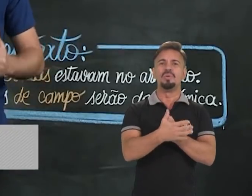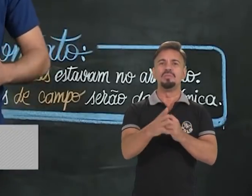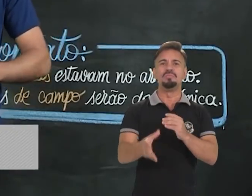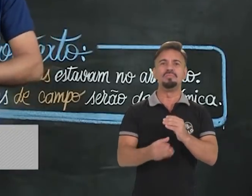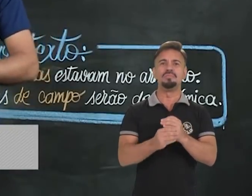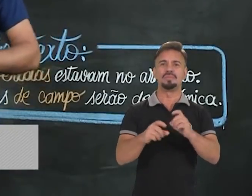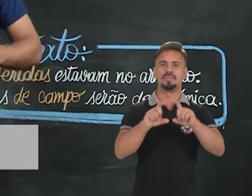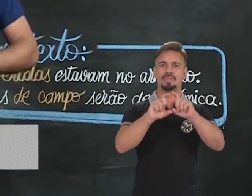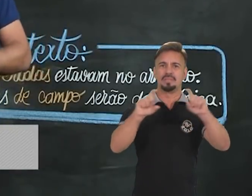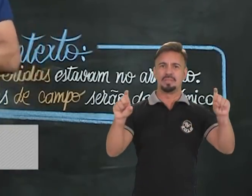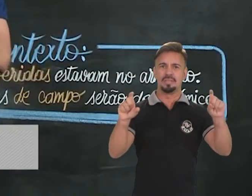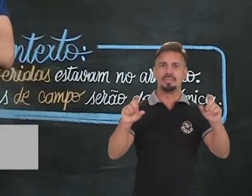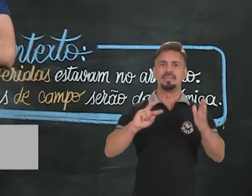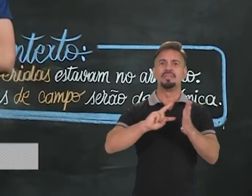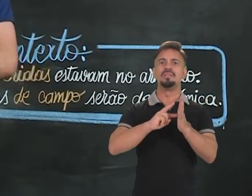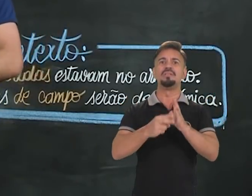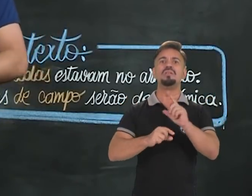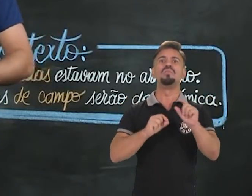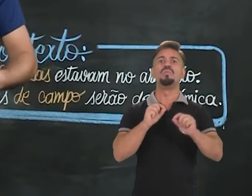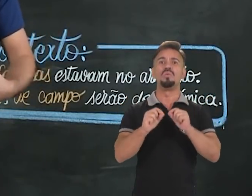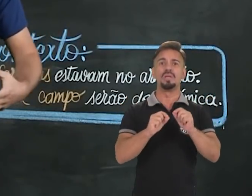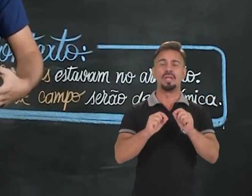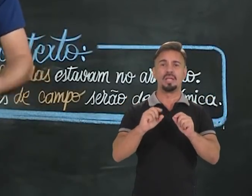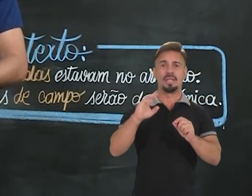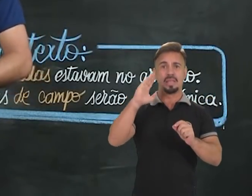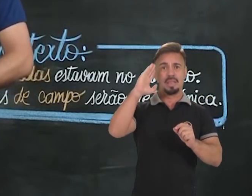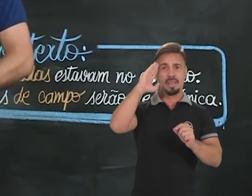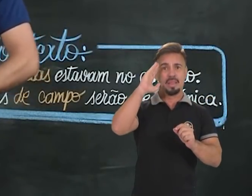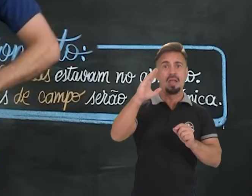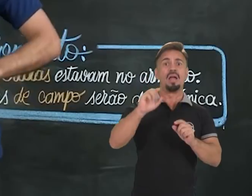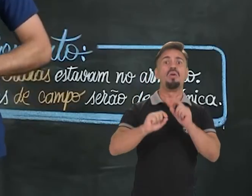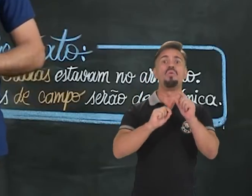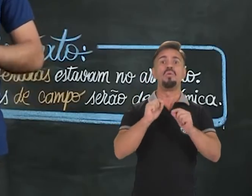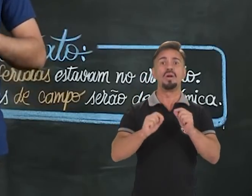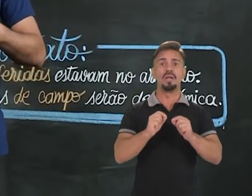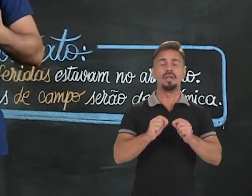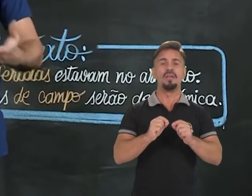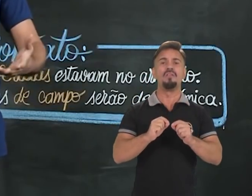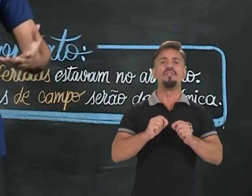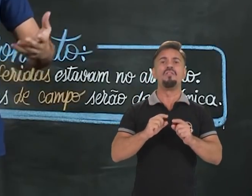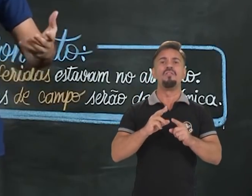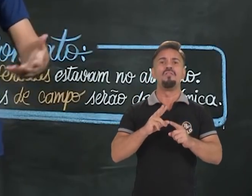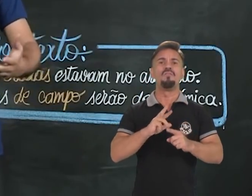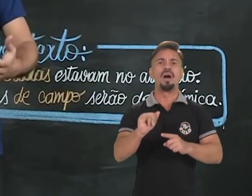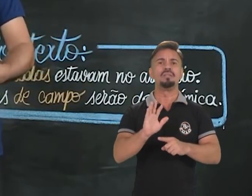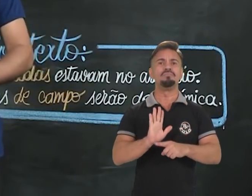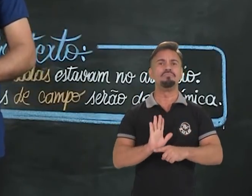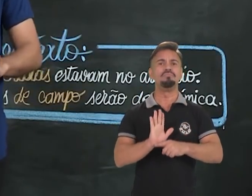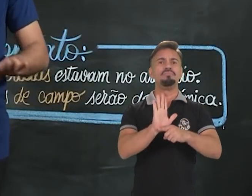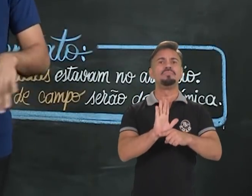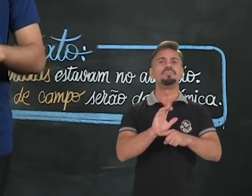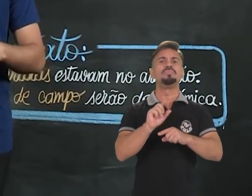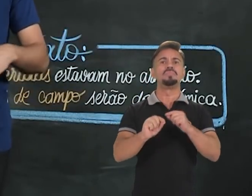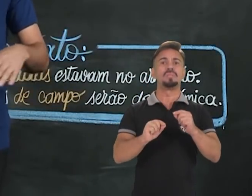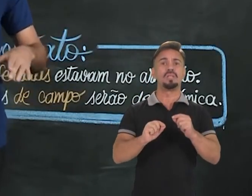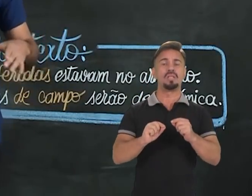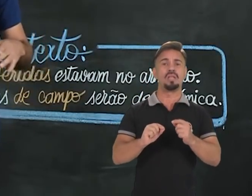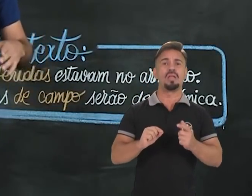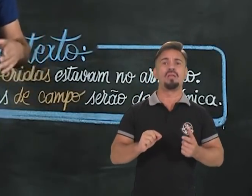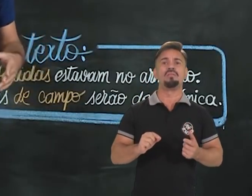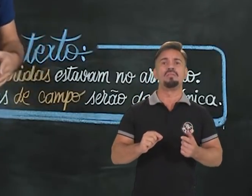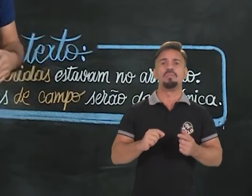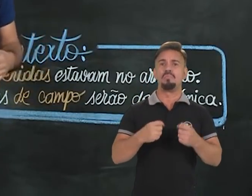acessório da oração. Significa que ele não é um termo essencial, ele é um termo que vai contribuir para o significado, mas que ele não é